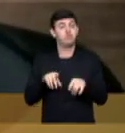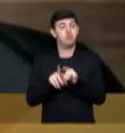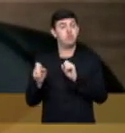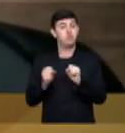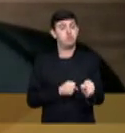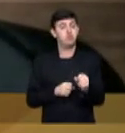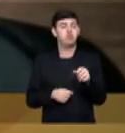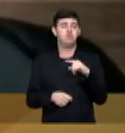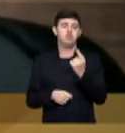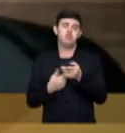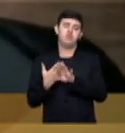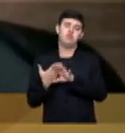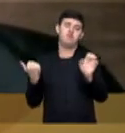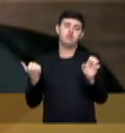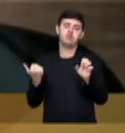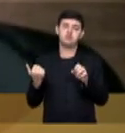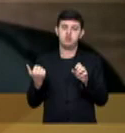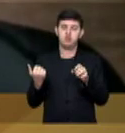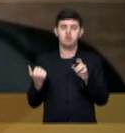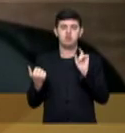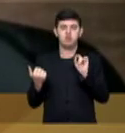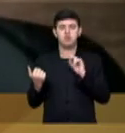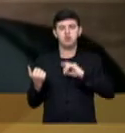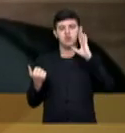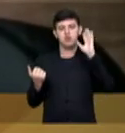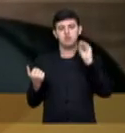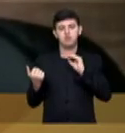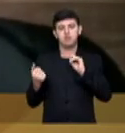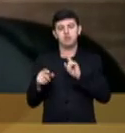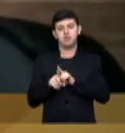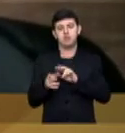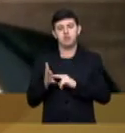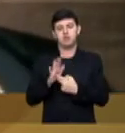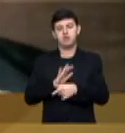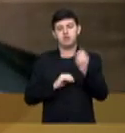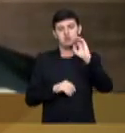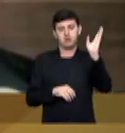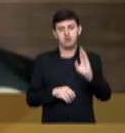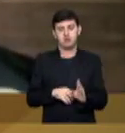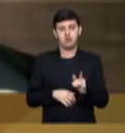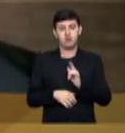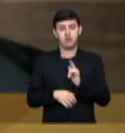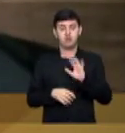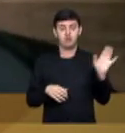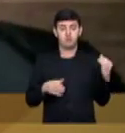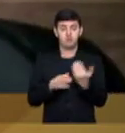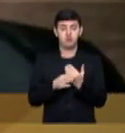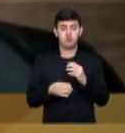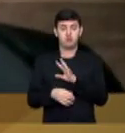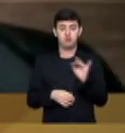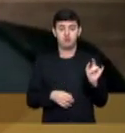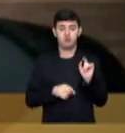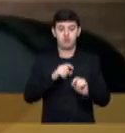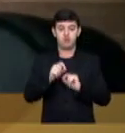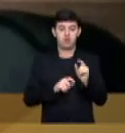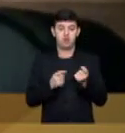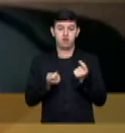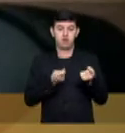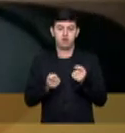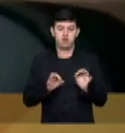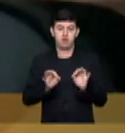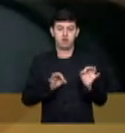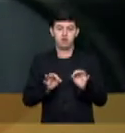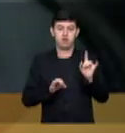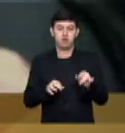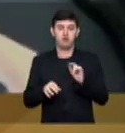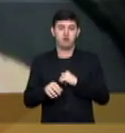então, afastar a presunção de que, no âmbito nacional, certa matéria deve ser disciplinada pelo ente